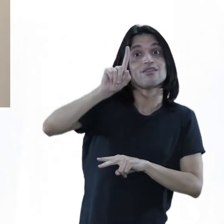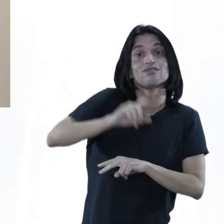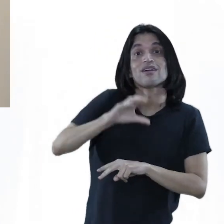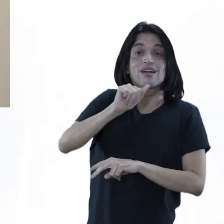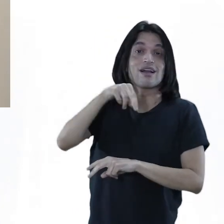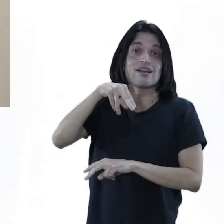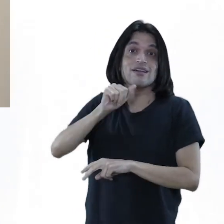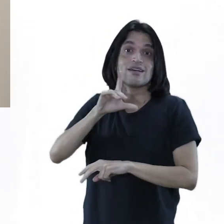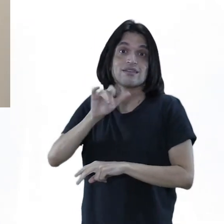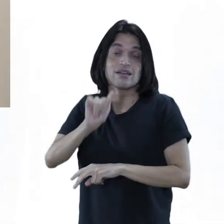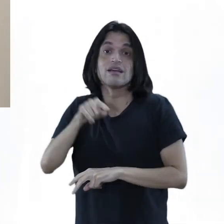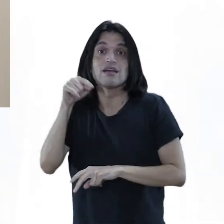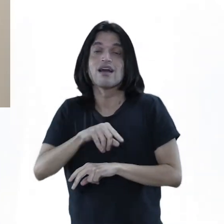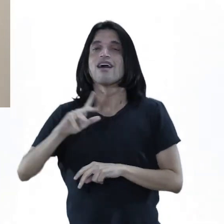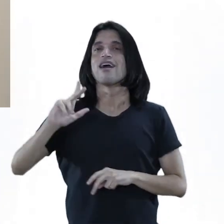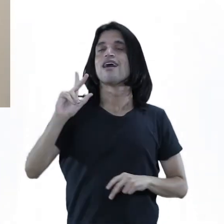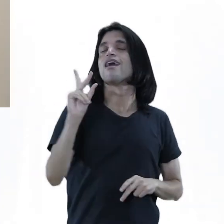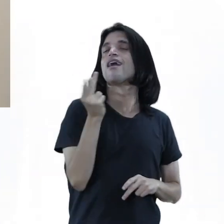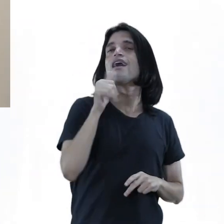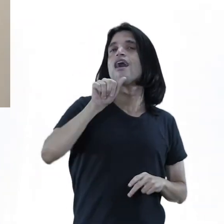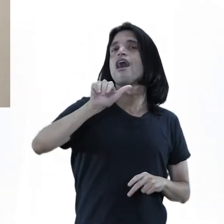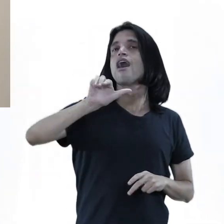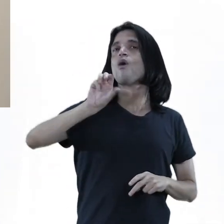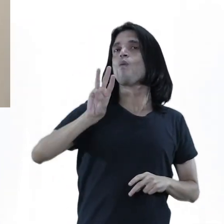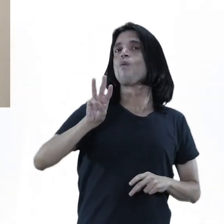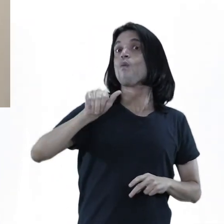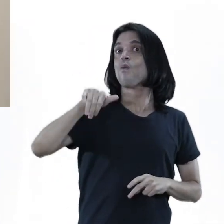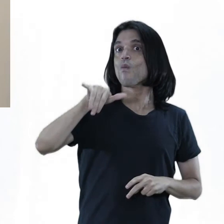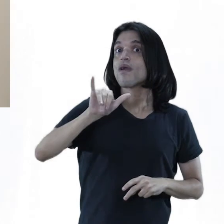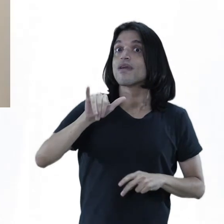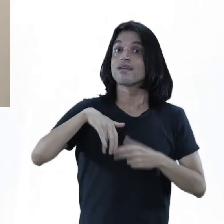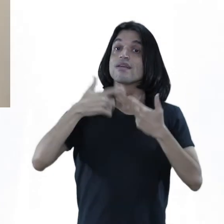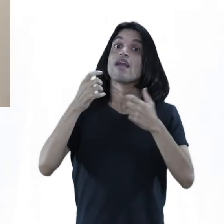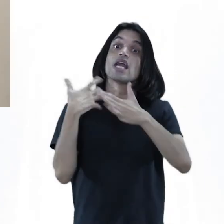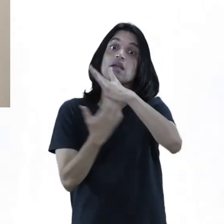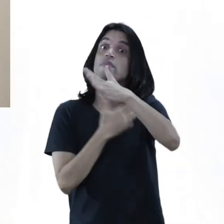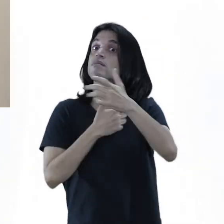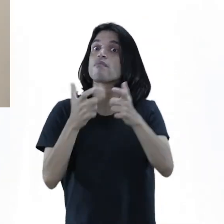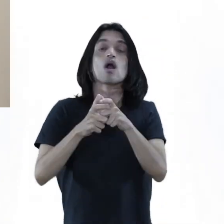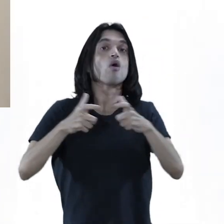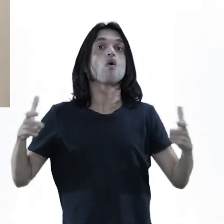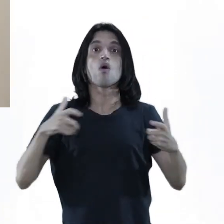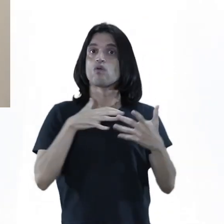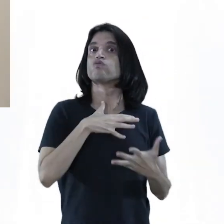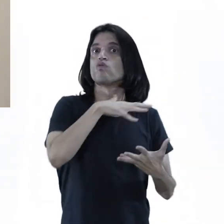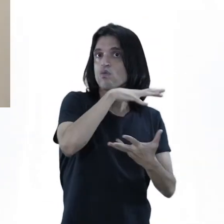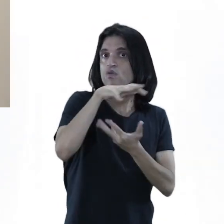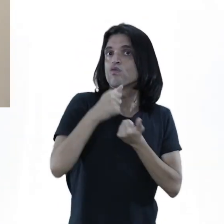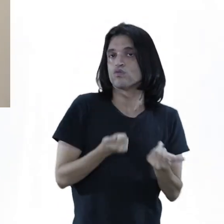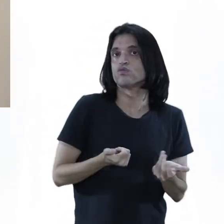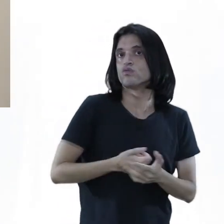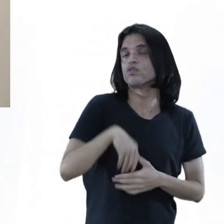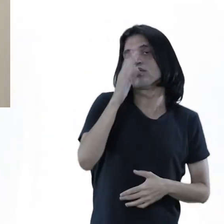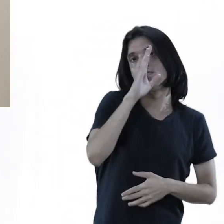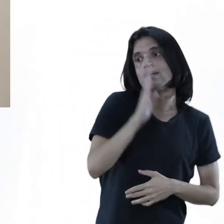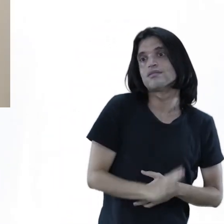Estados Unidos. A Huawei hoje é a grande empresa do mundo em termos dessa transmissão. E o Brasil, de uma certa forma, devido às relações